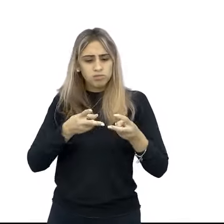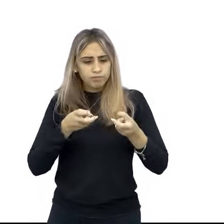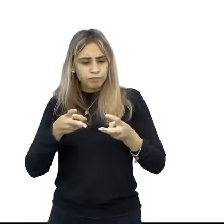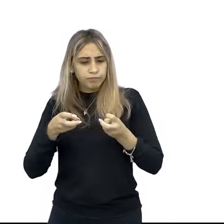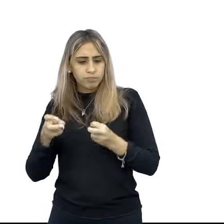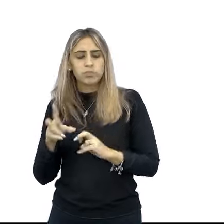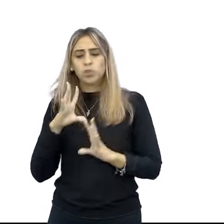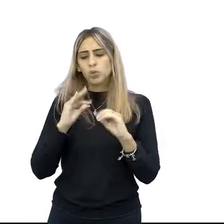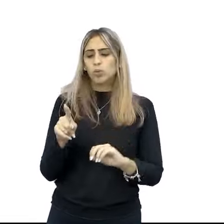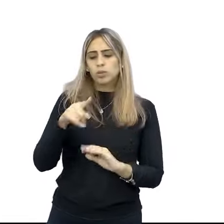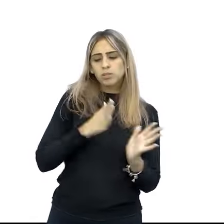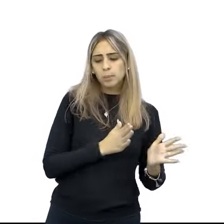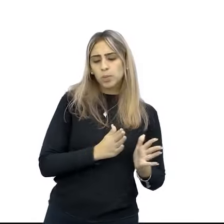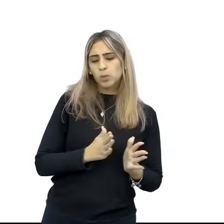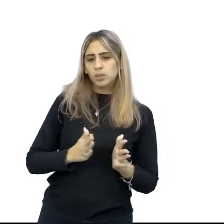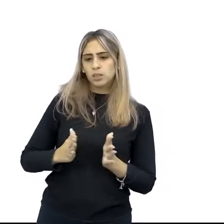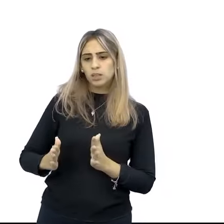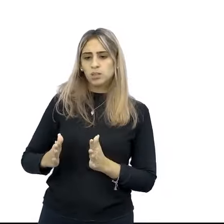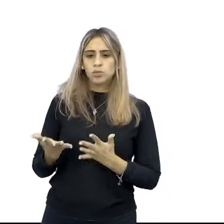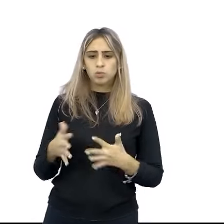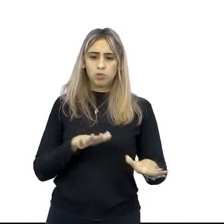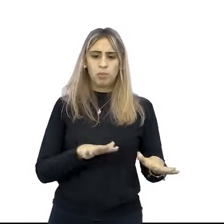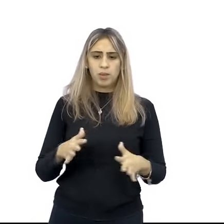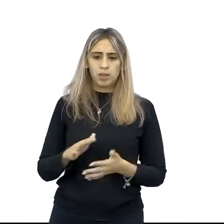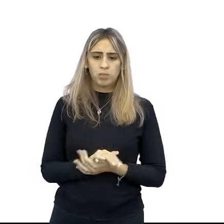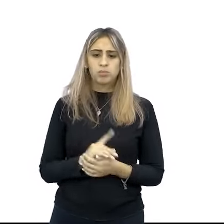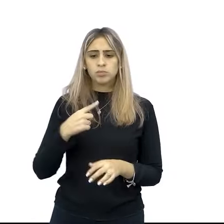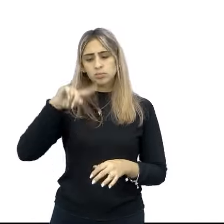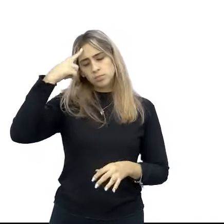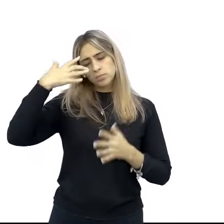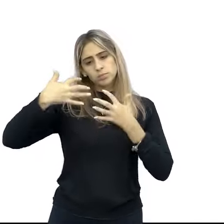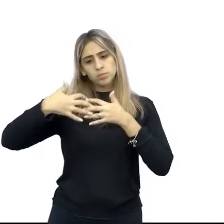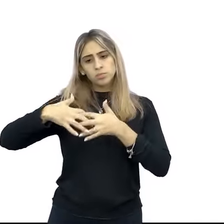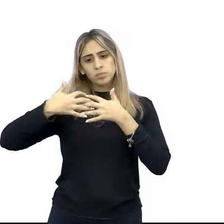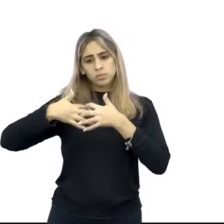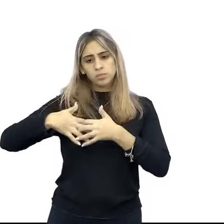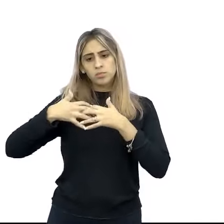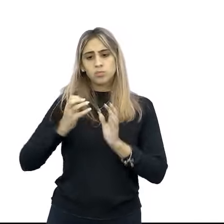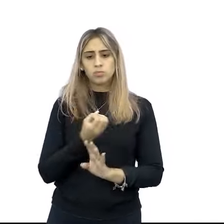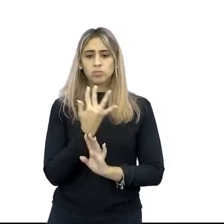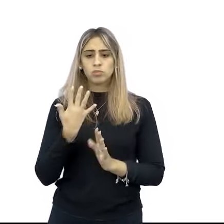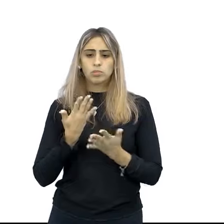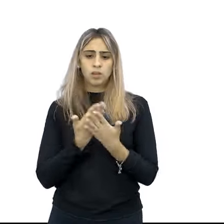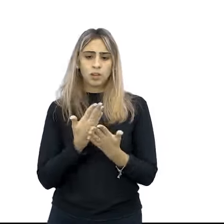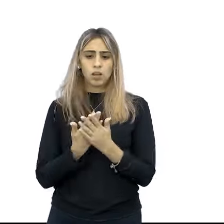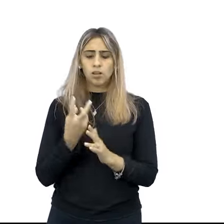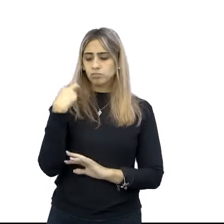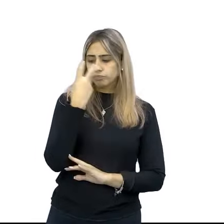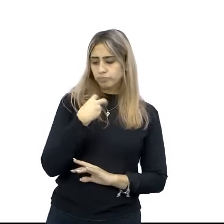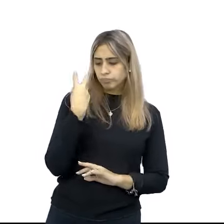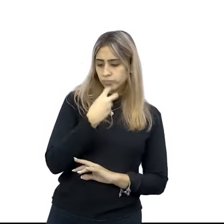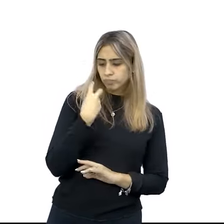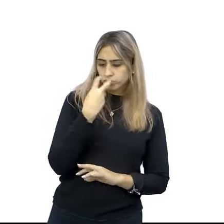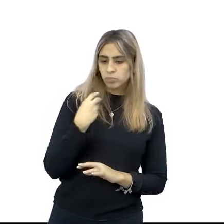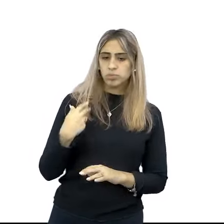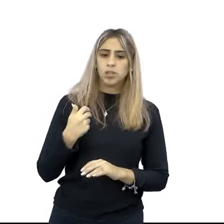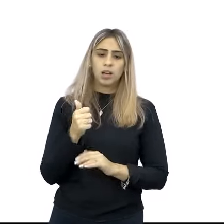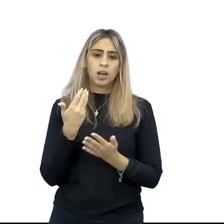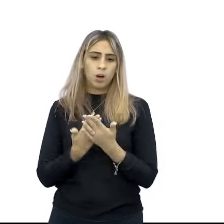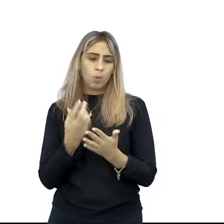consideração todo esse movimento. E pensando, né, o quanto as aulas estão articuladas, né, a